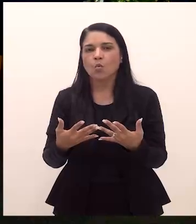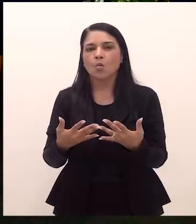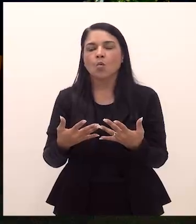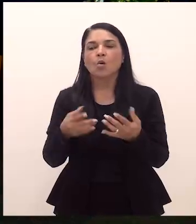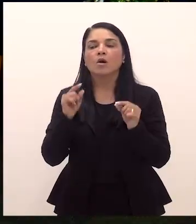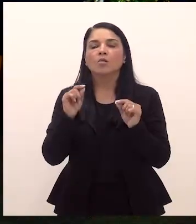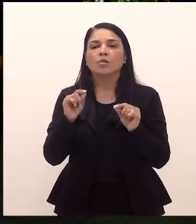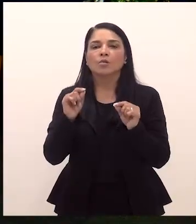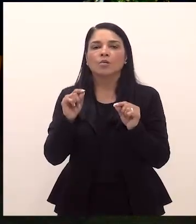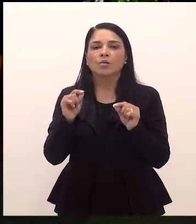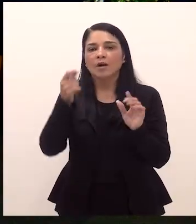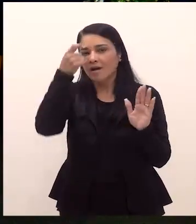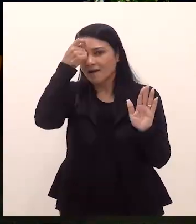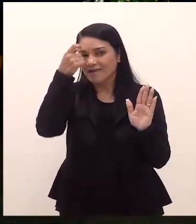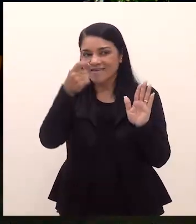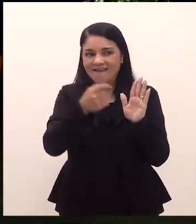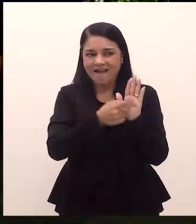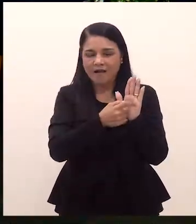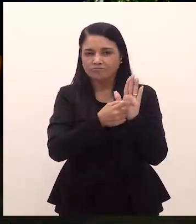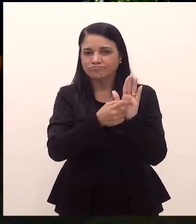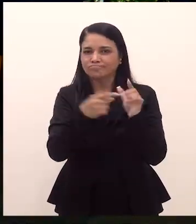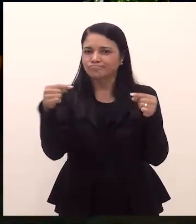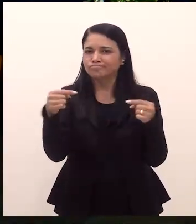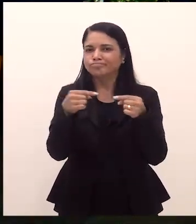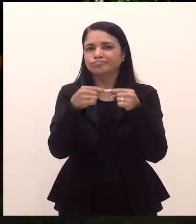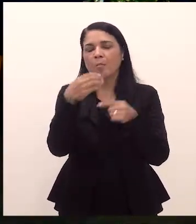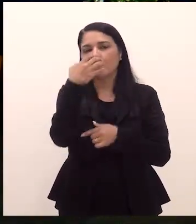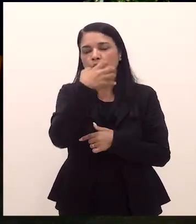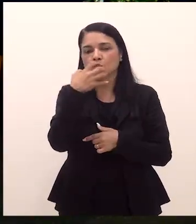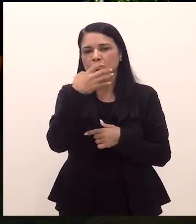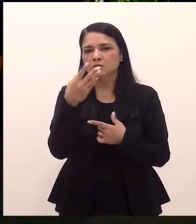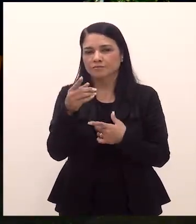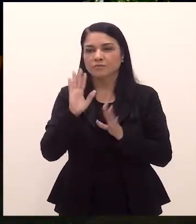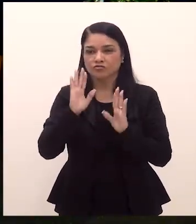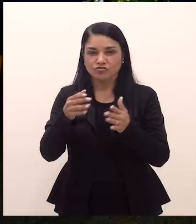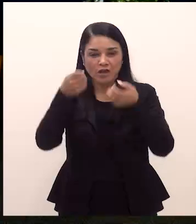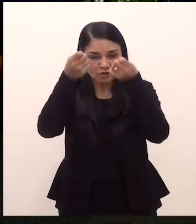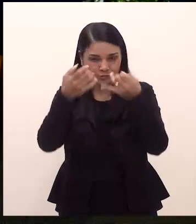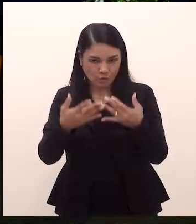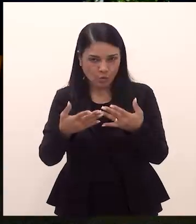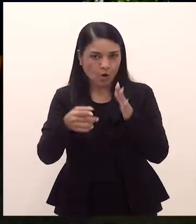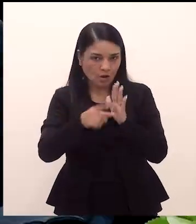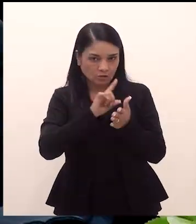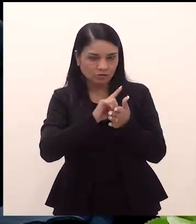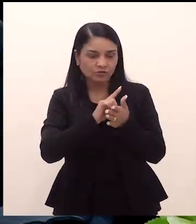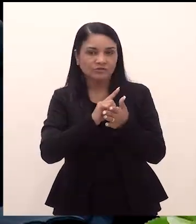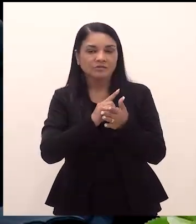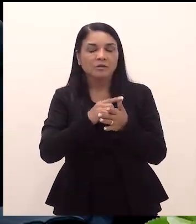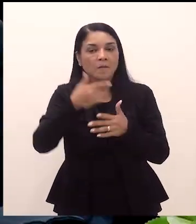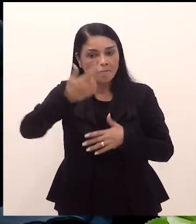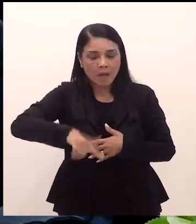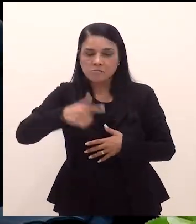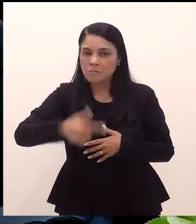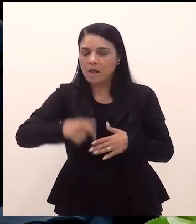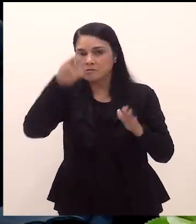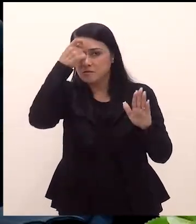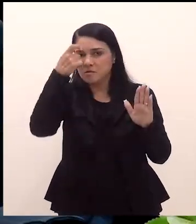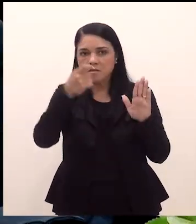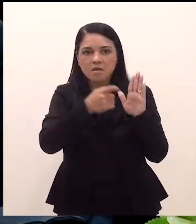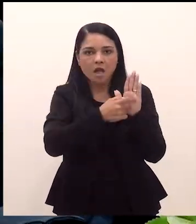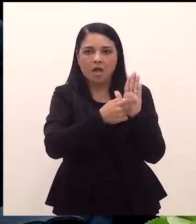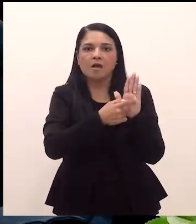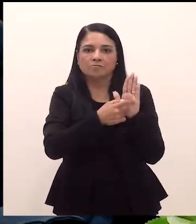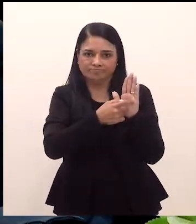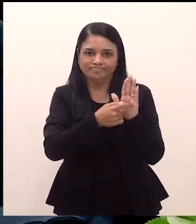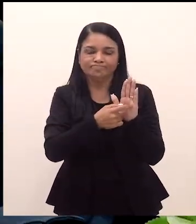explicou e que trouxe um recorte sobre a questão da IA na música. E, como a gente já falou aqui, está